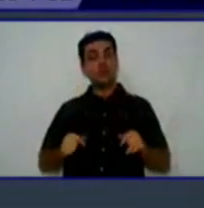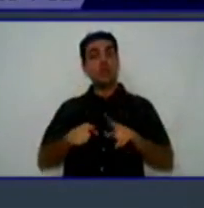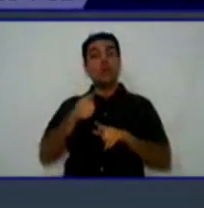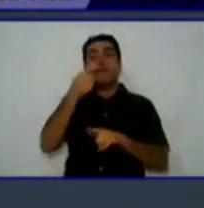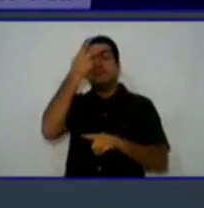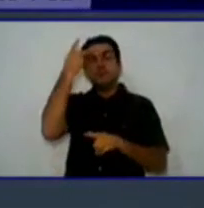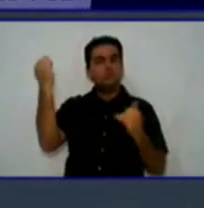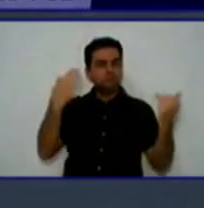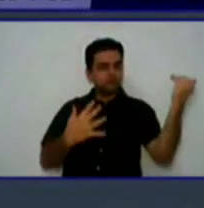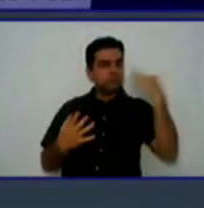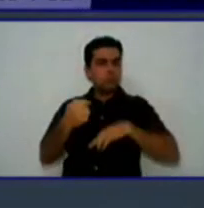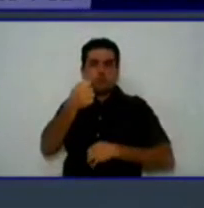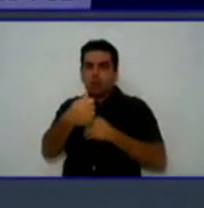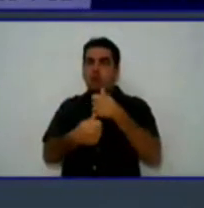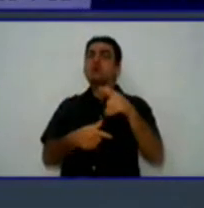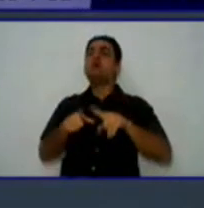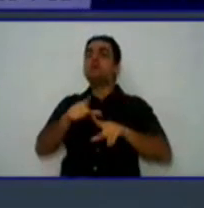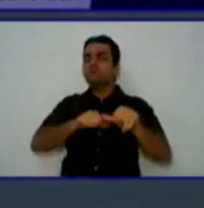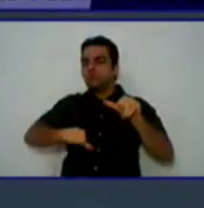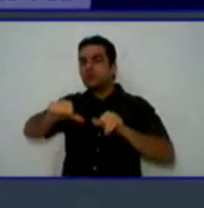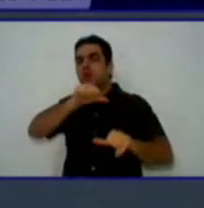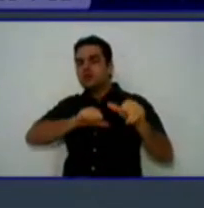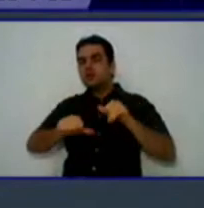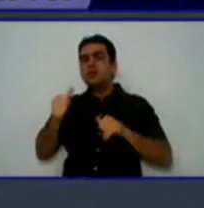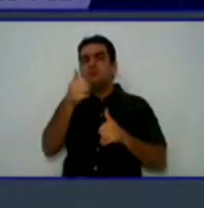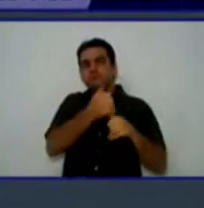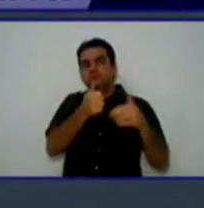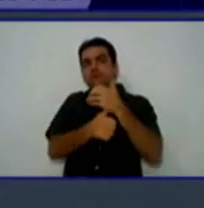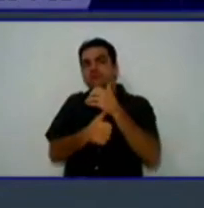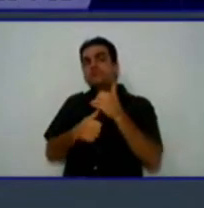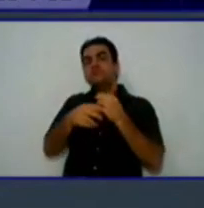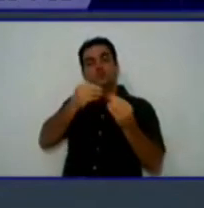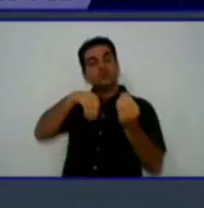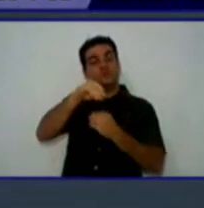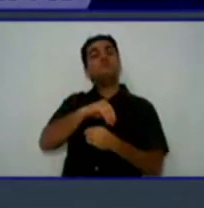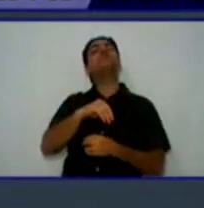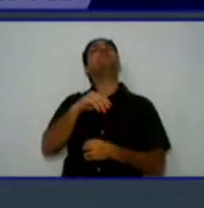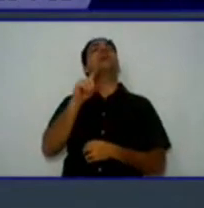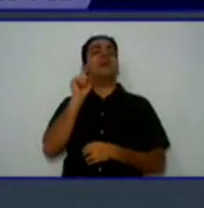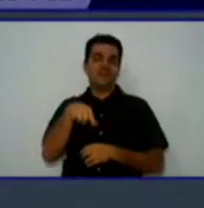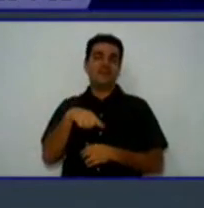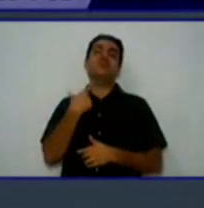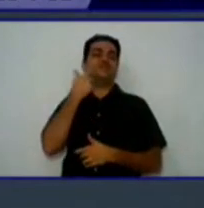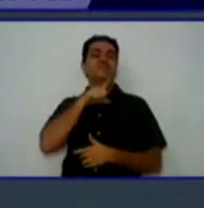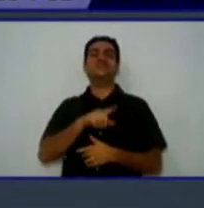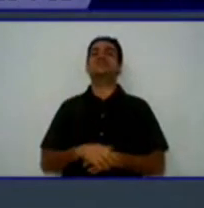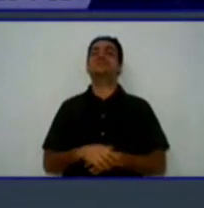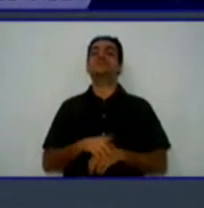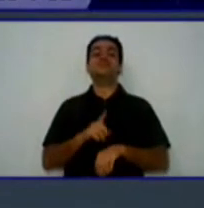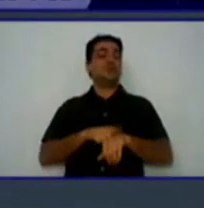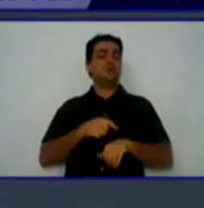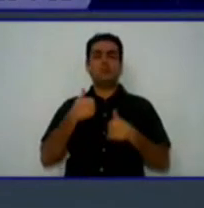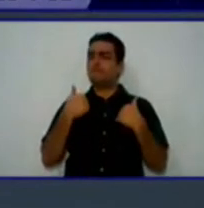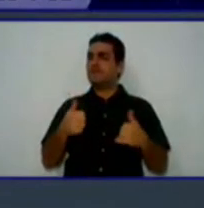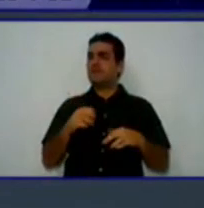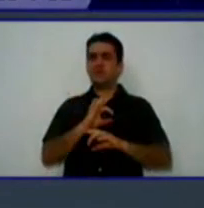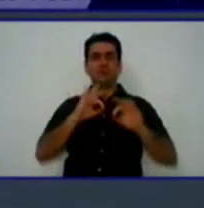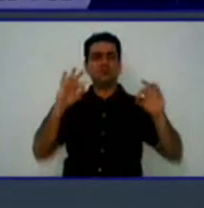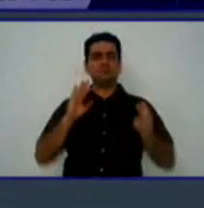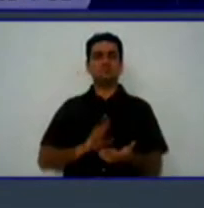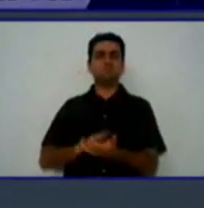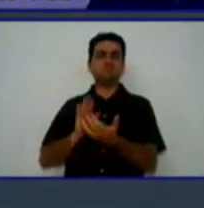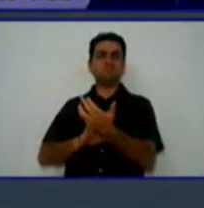em revezamento, conseguiu cumprir essa missão em tempo recorde. Portanto,